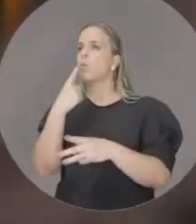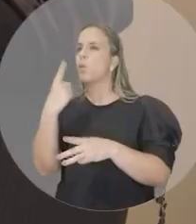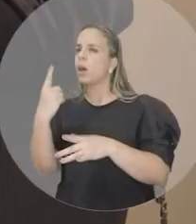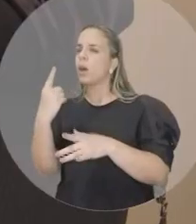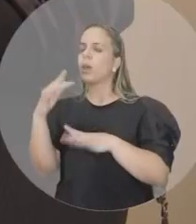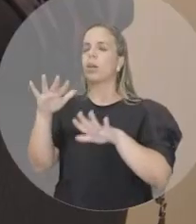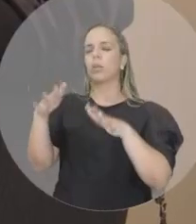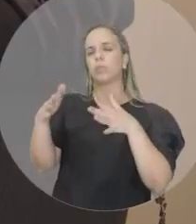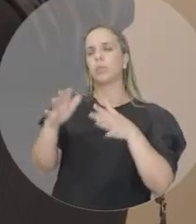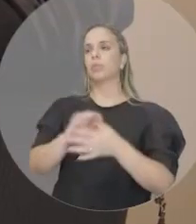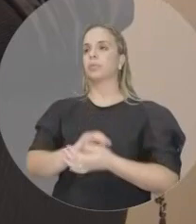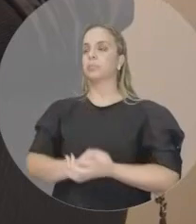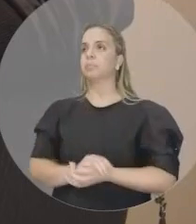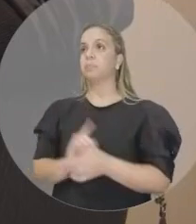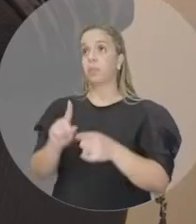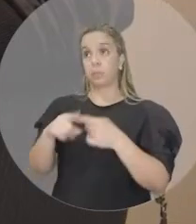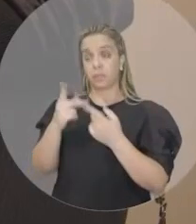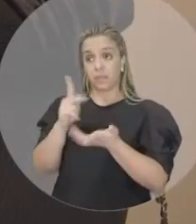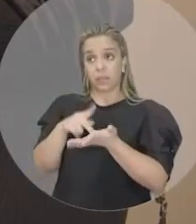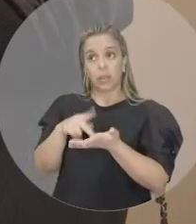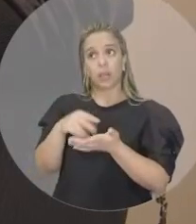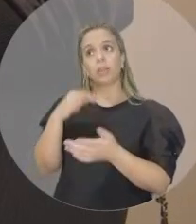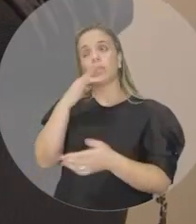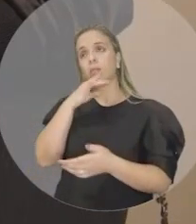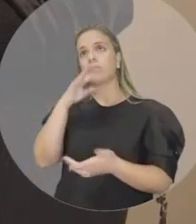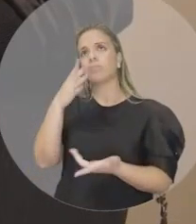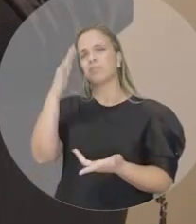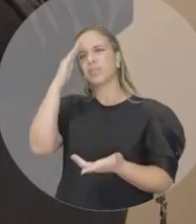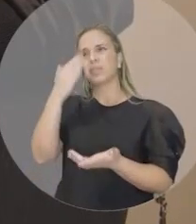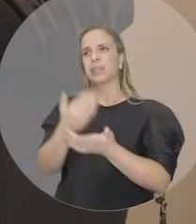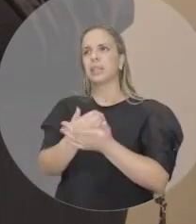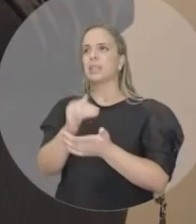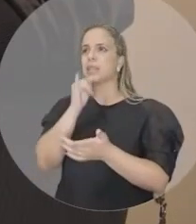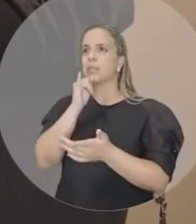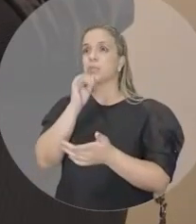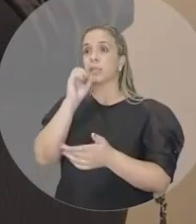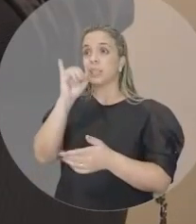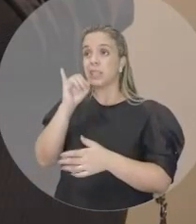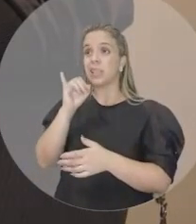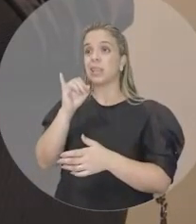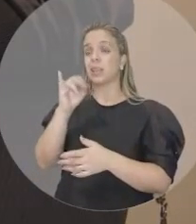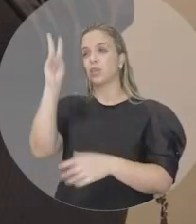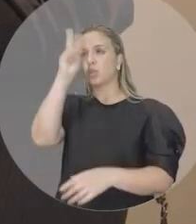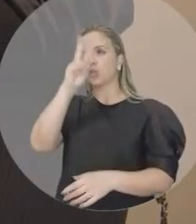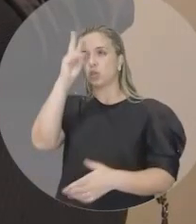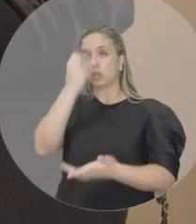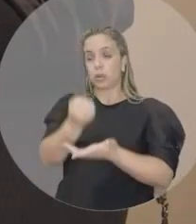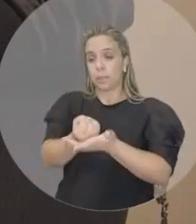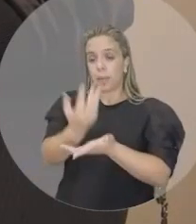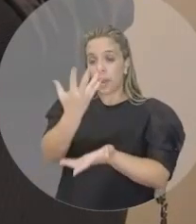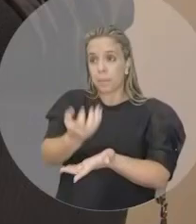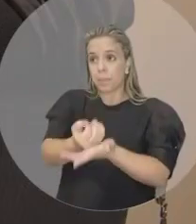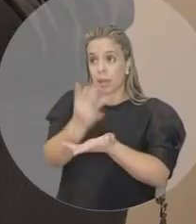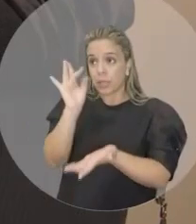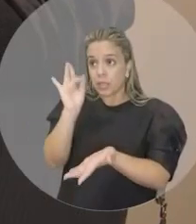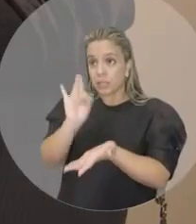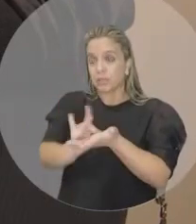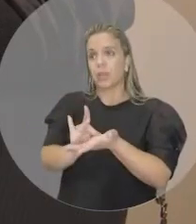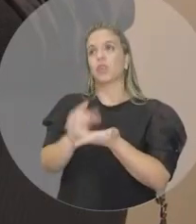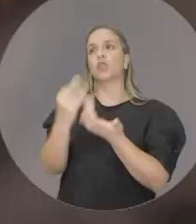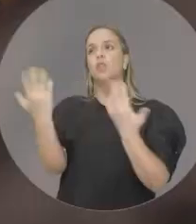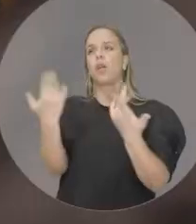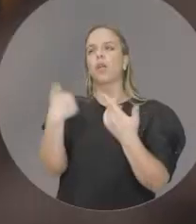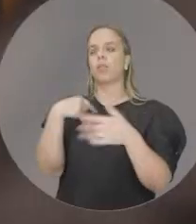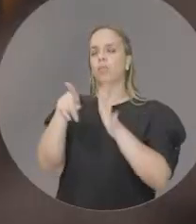pouquinho. Mas eu acredito que ficção mesmo, como é o caso do que eu